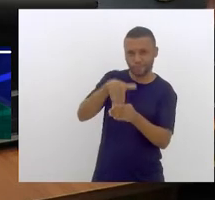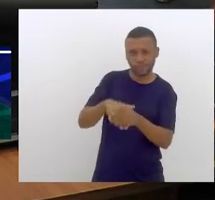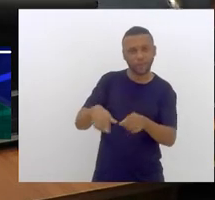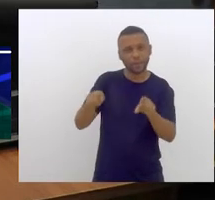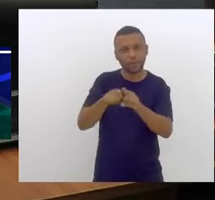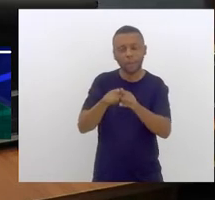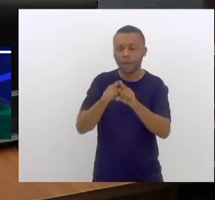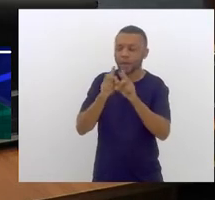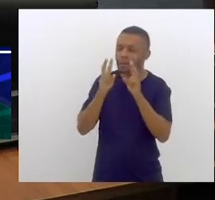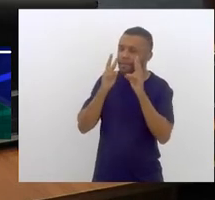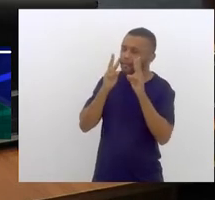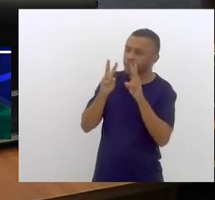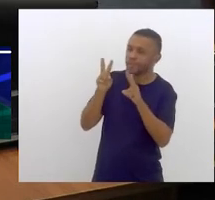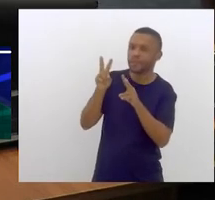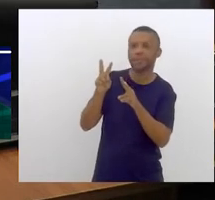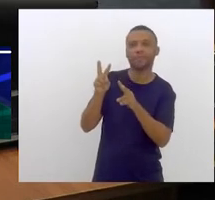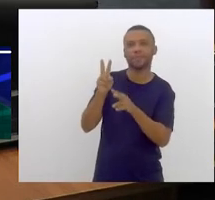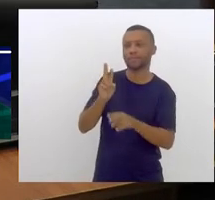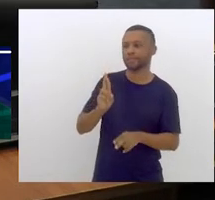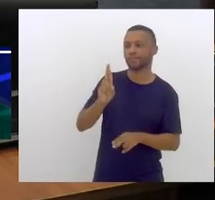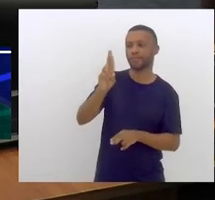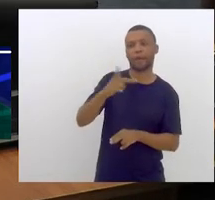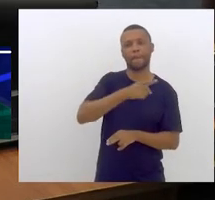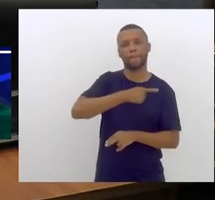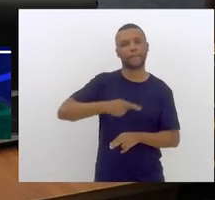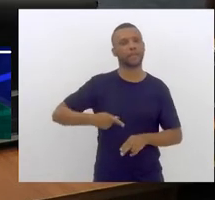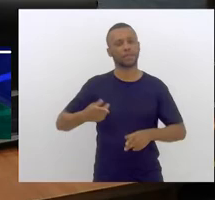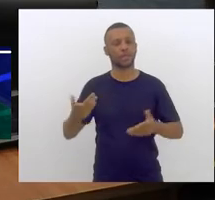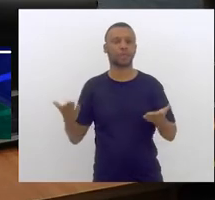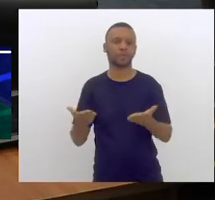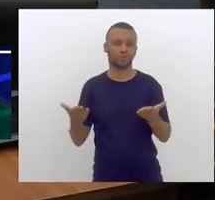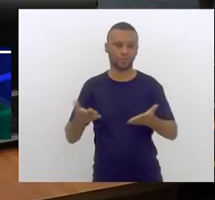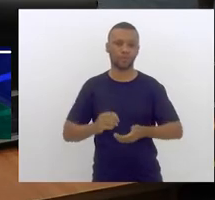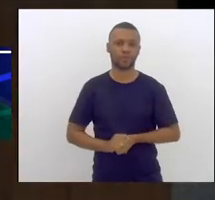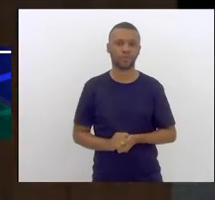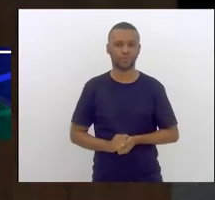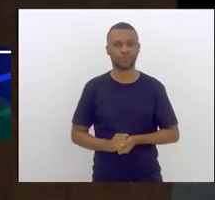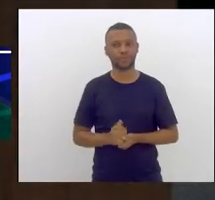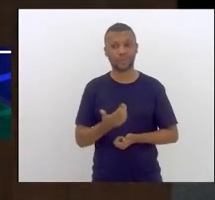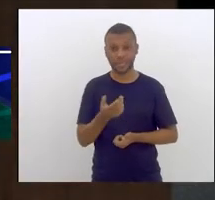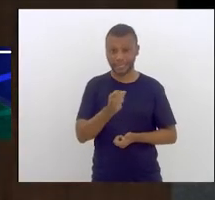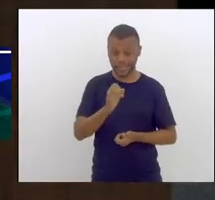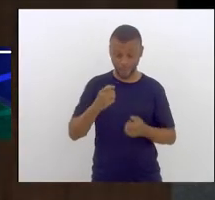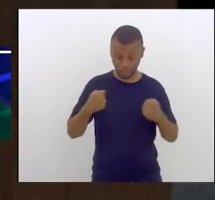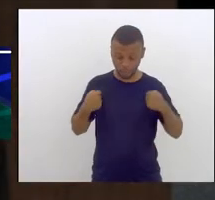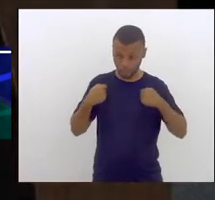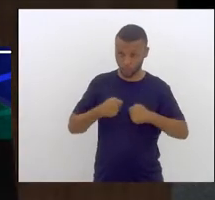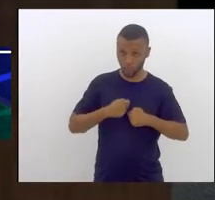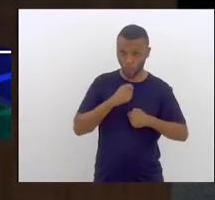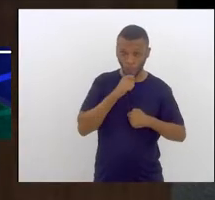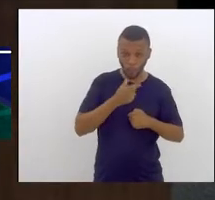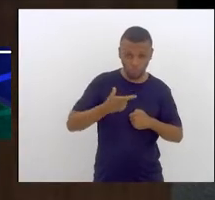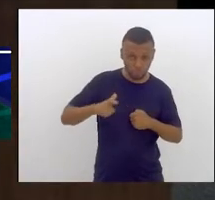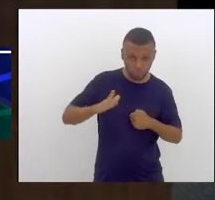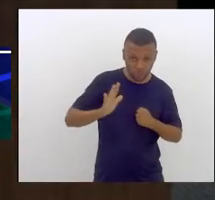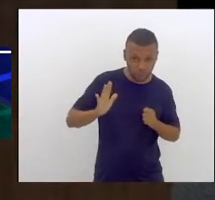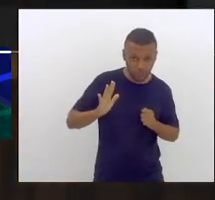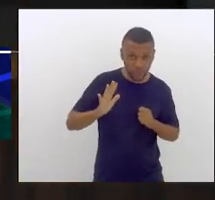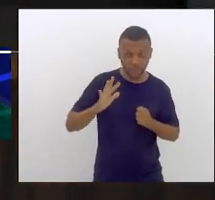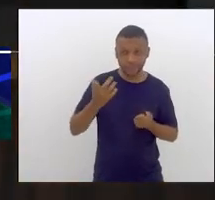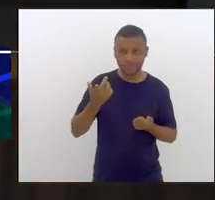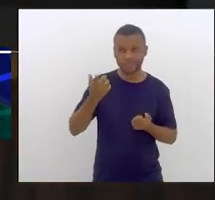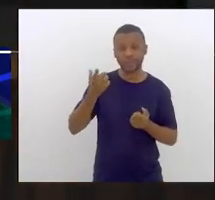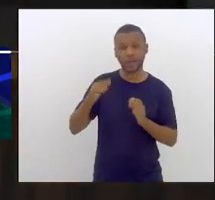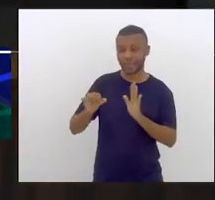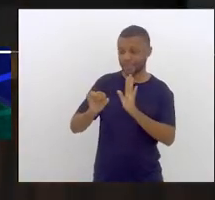quando eu lhe vejo exercendo a presidência. Vossa Excelência sabe. Mesmo quando não está de colete, a nossa identidade